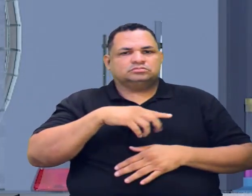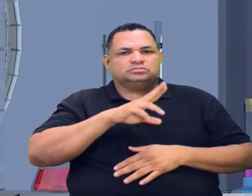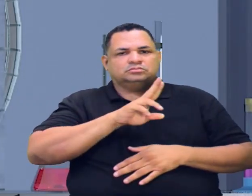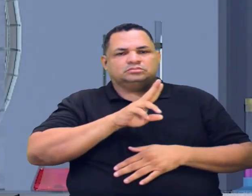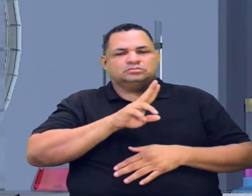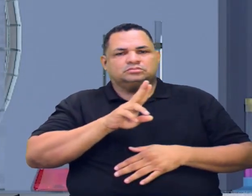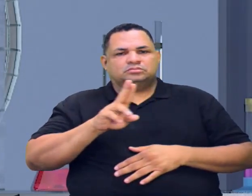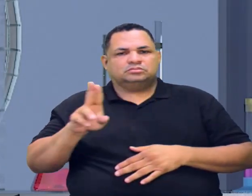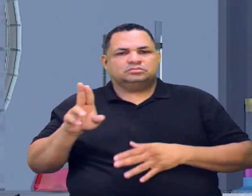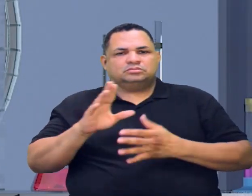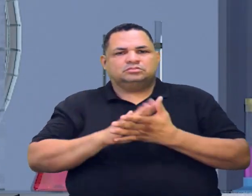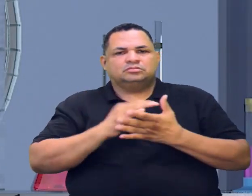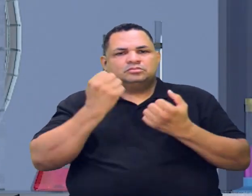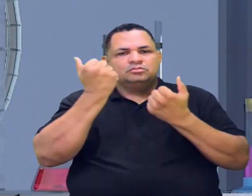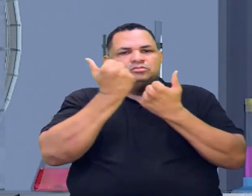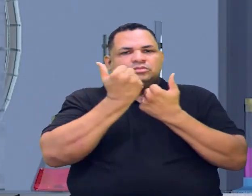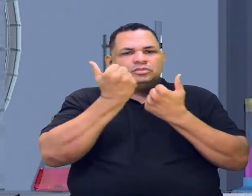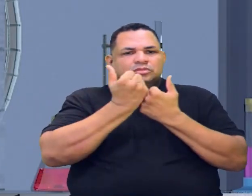chamamos de